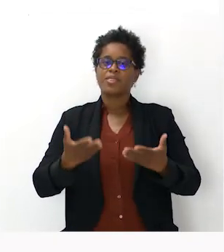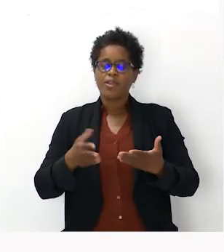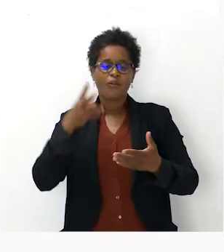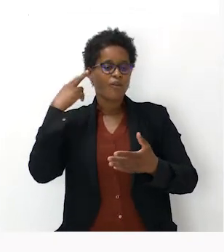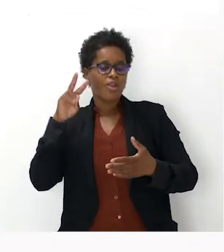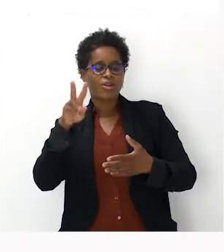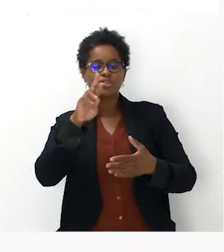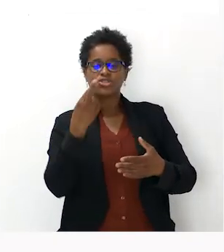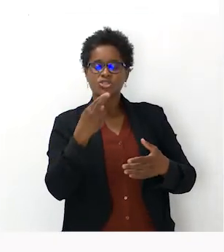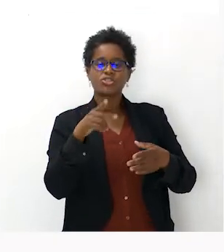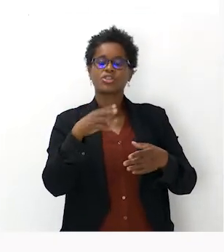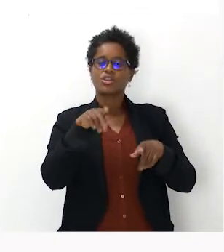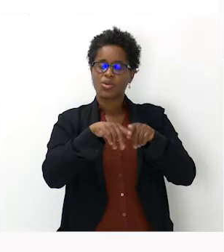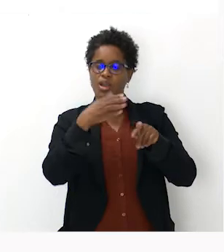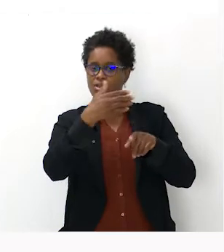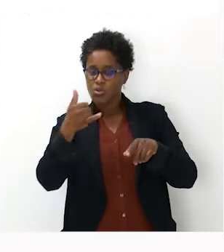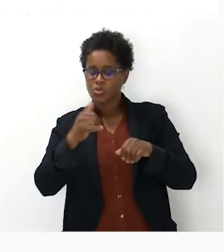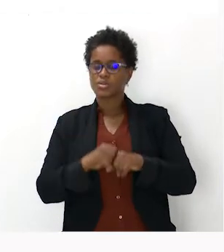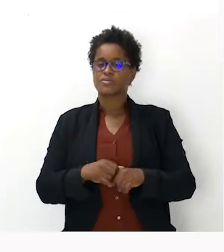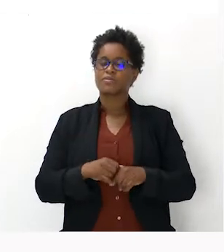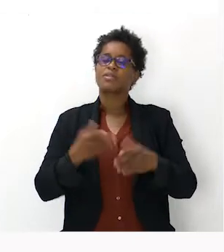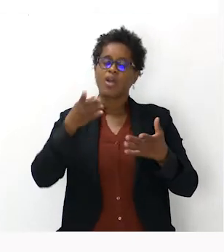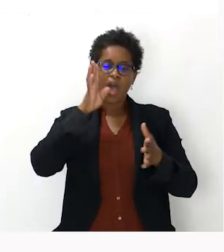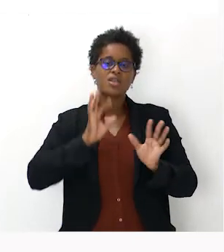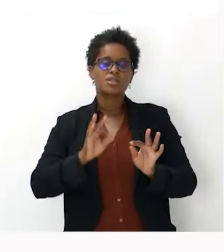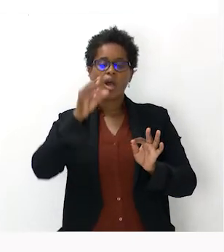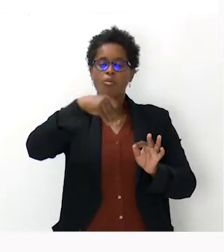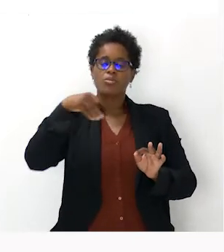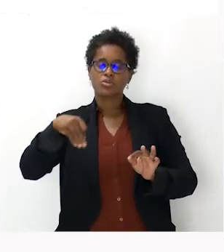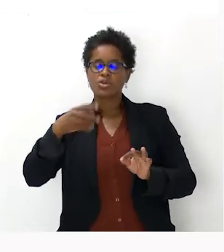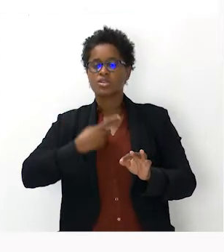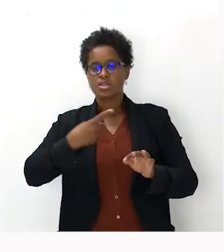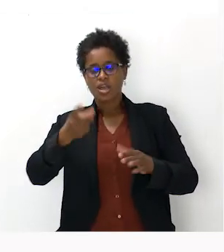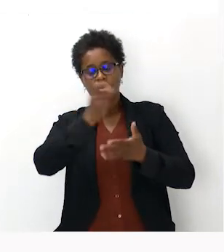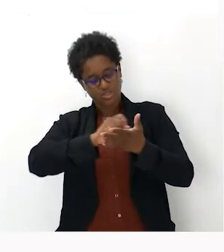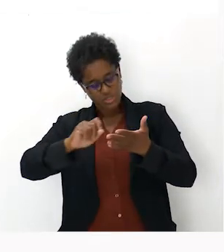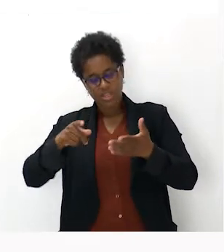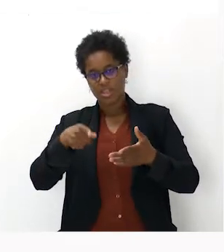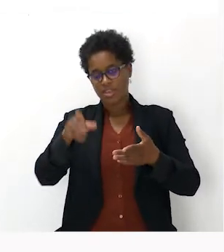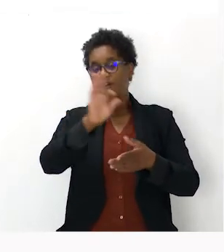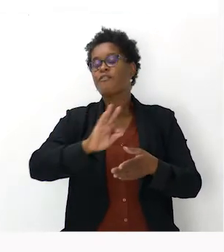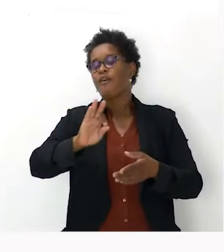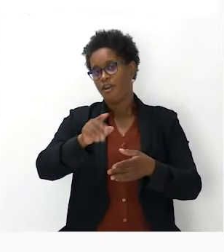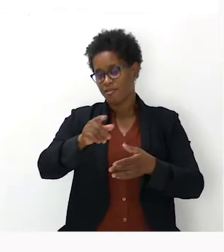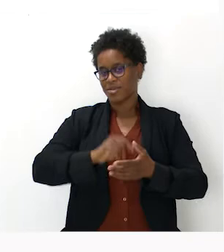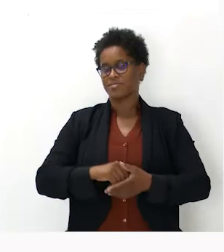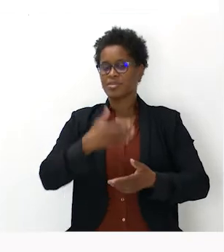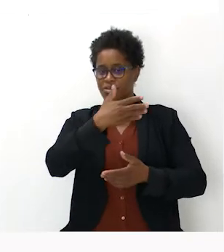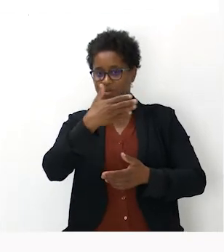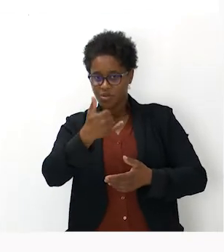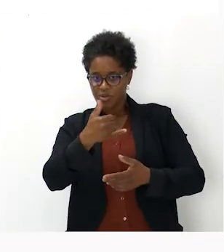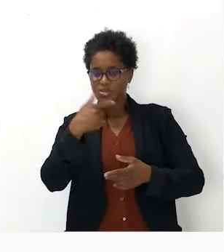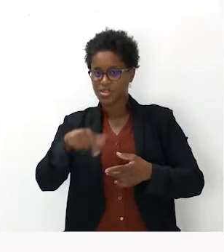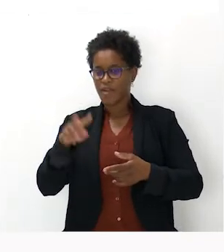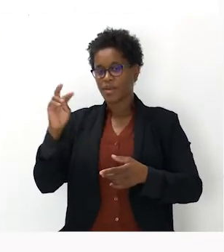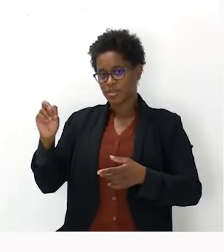o valor de x é 12, assim a proporção será escrita dessa forma. 2 está